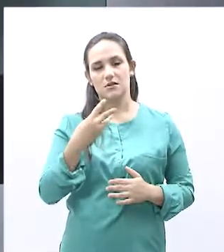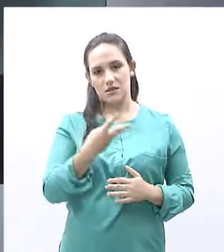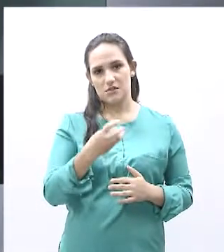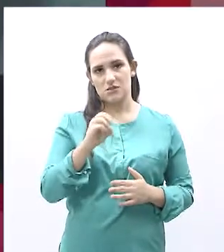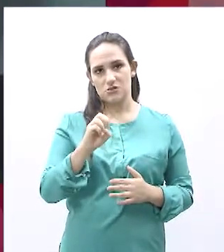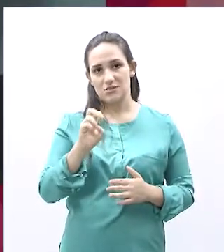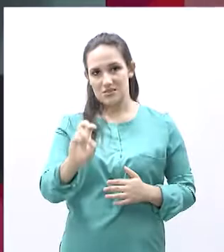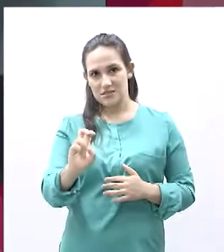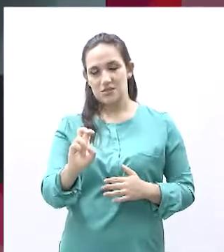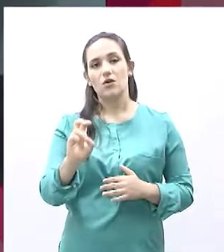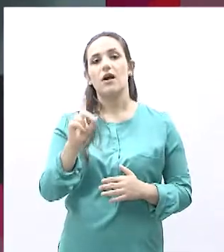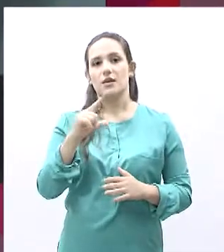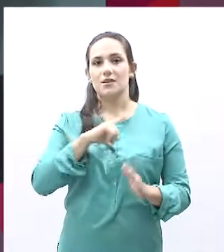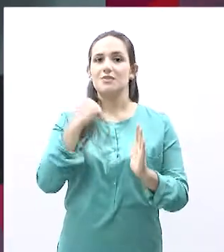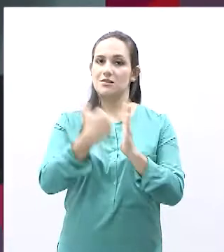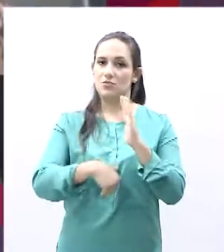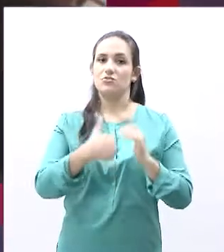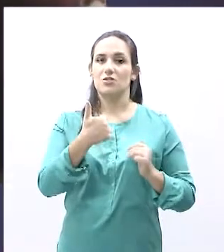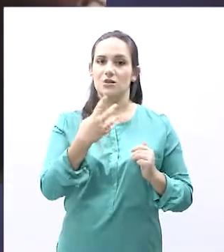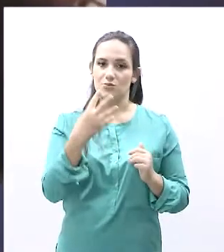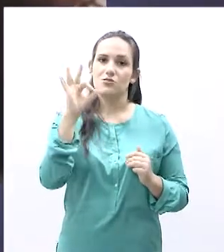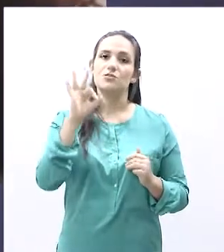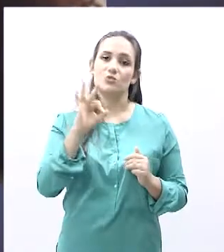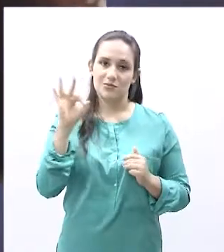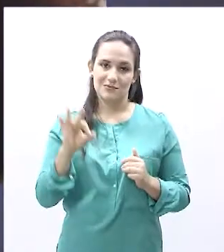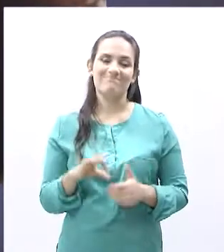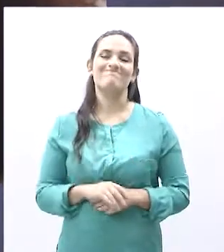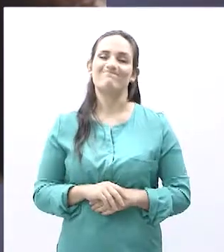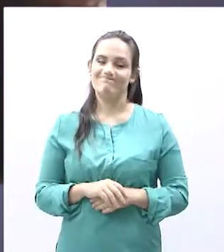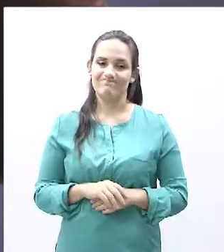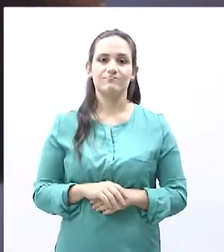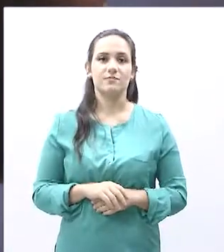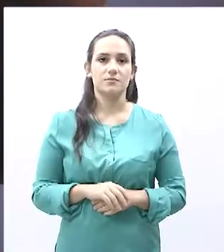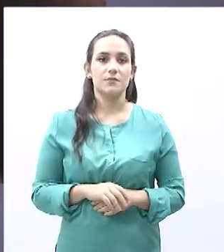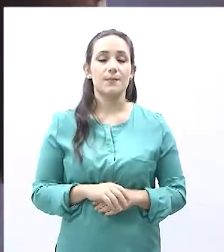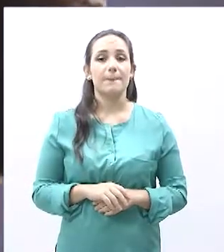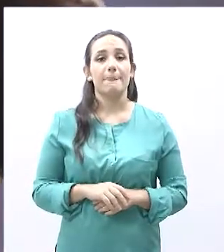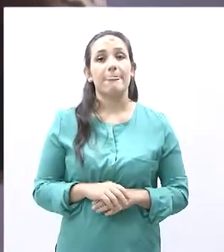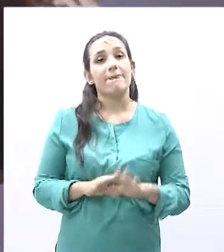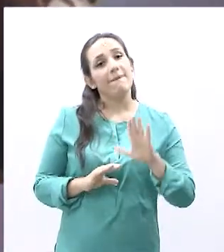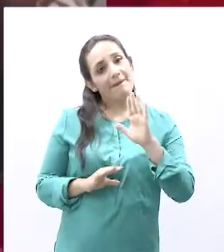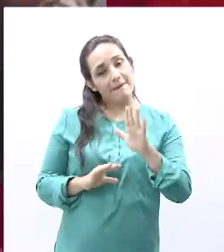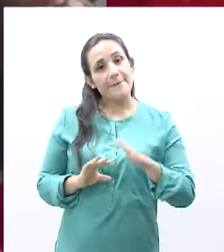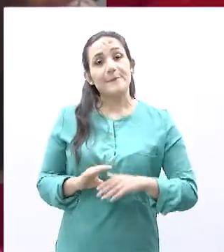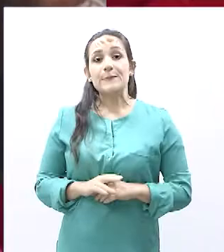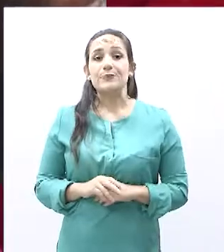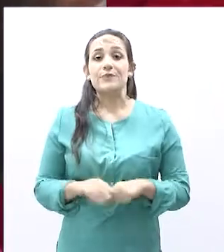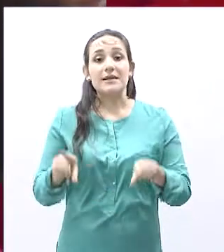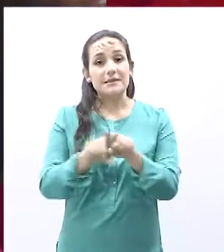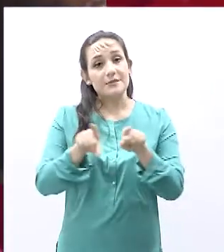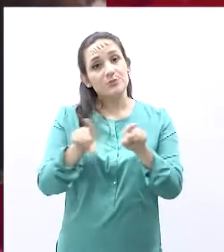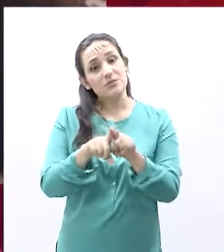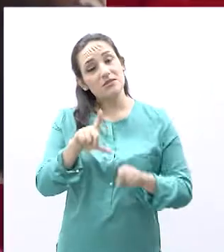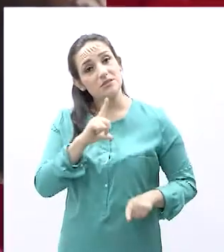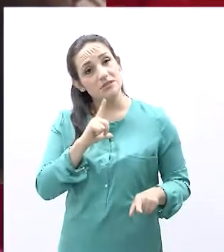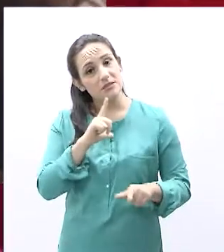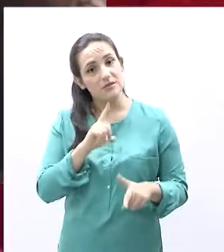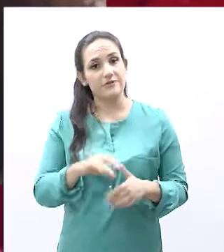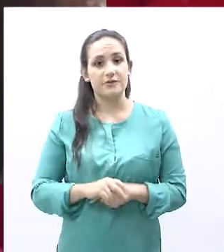3.305,23. Então, a gente teve aí esse ajuste das alíquotas. Fora isso, a gente teve